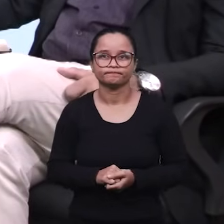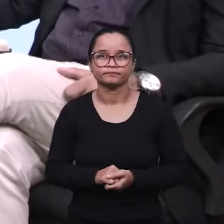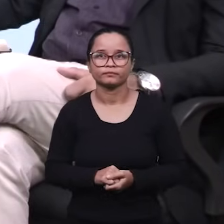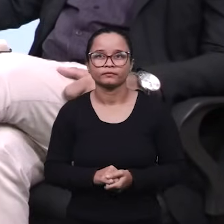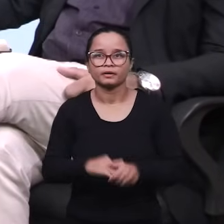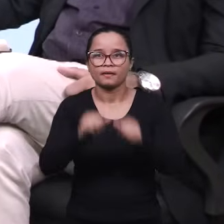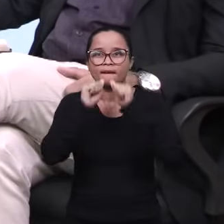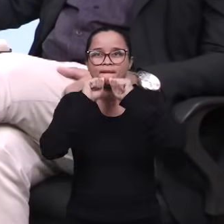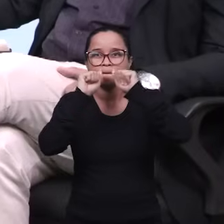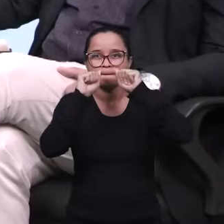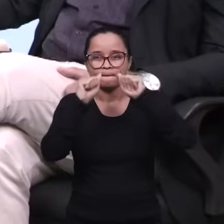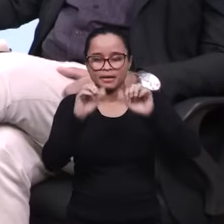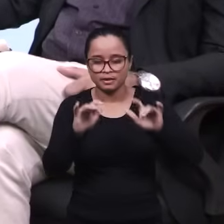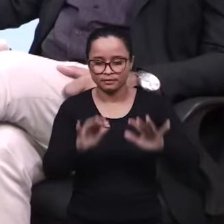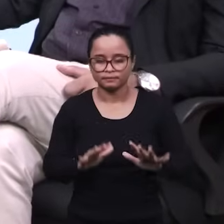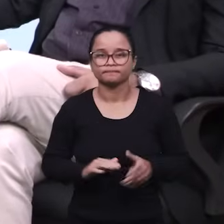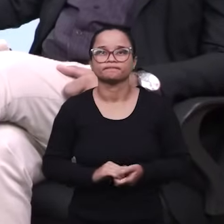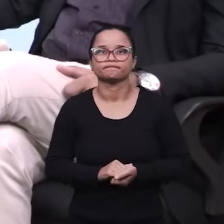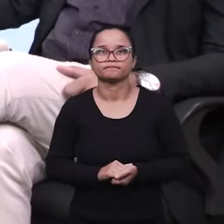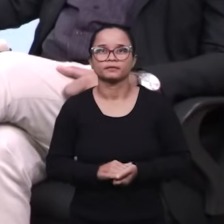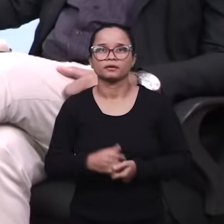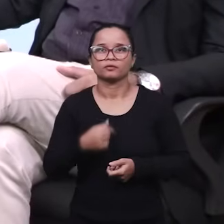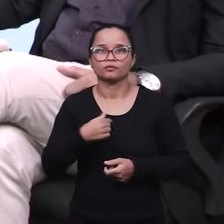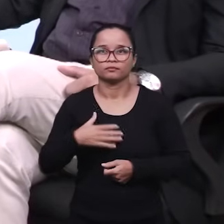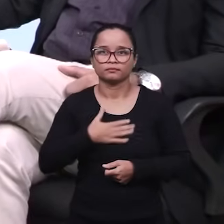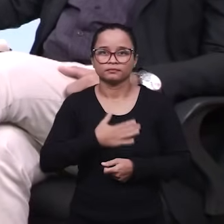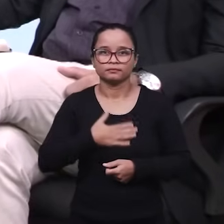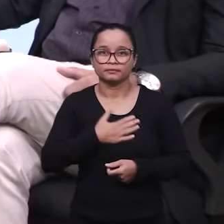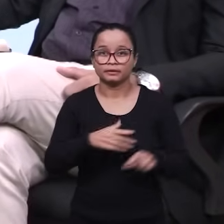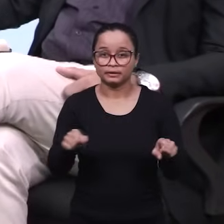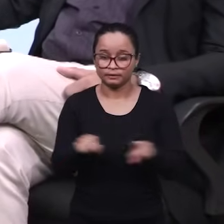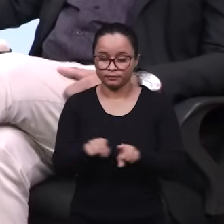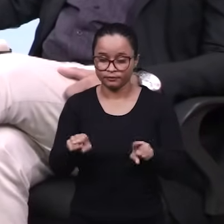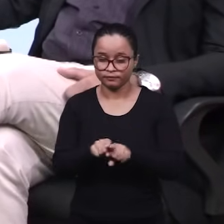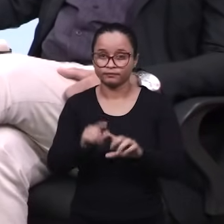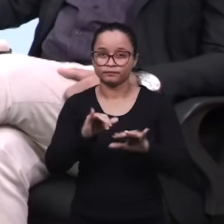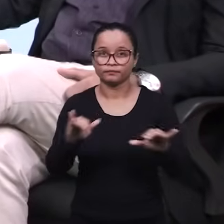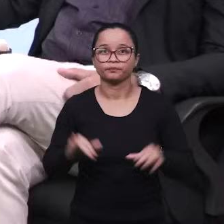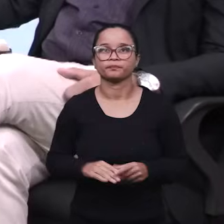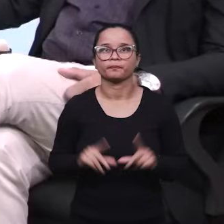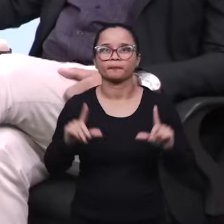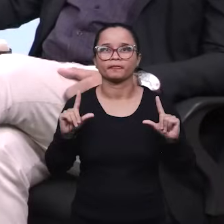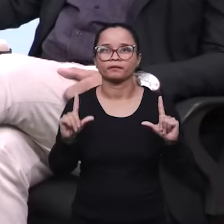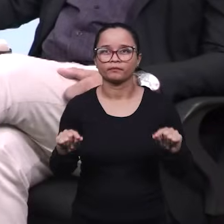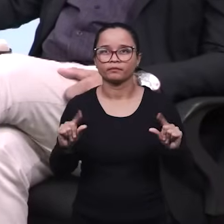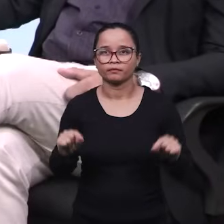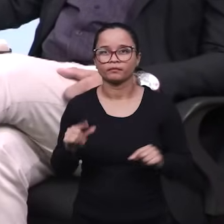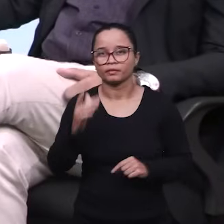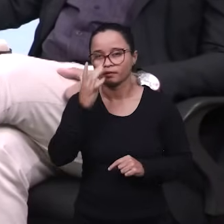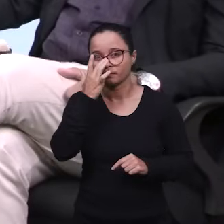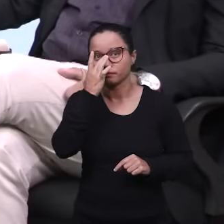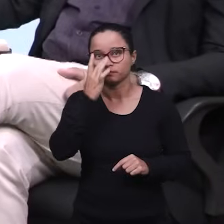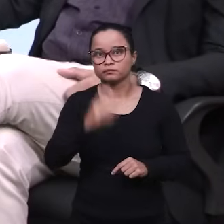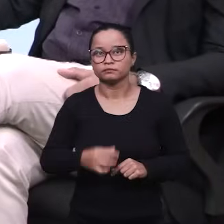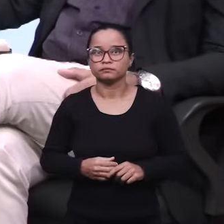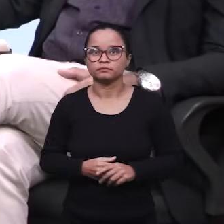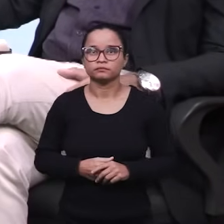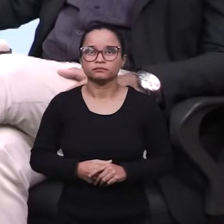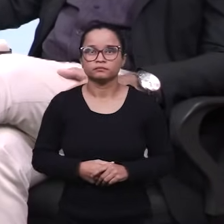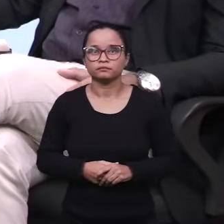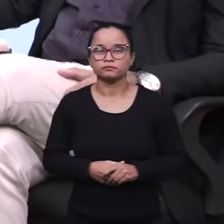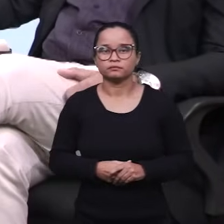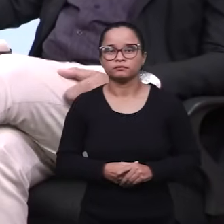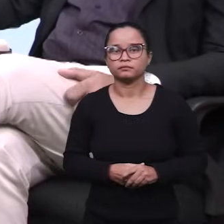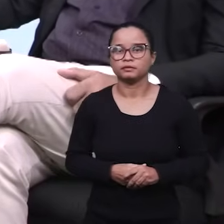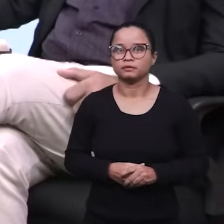grandes bênçãos. E eu queria ainda fazer uma colocação aqui, que ali foi a entrada